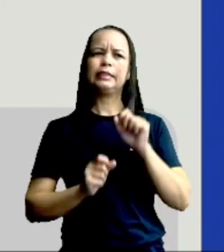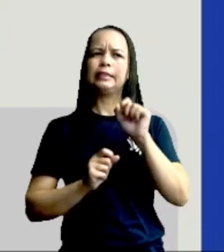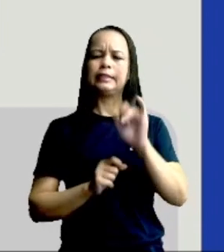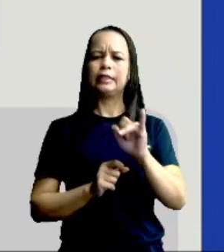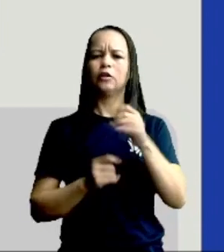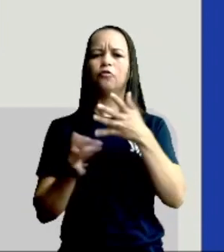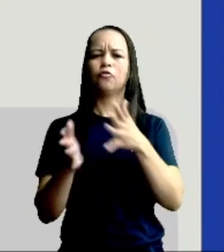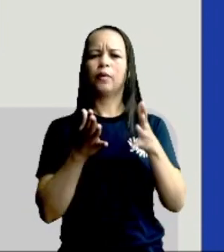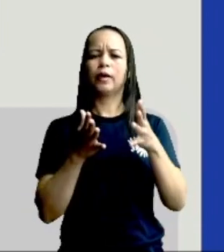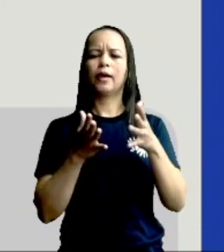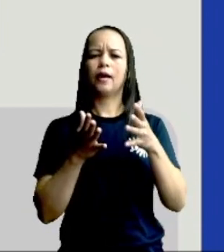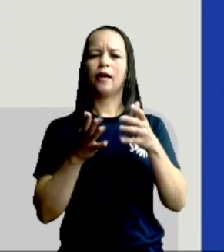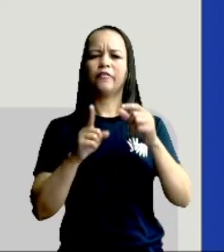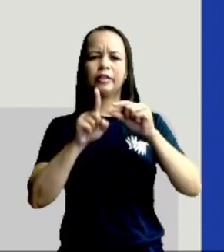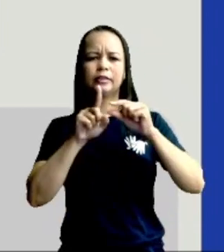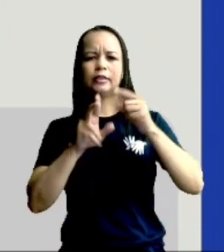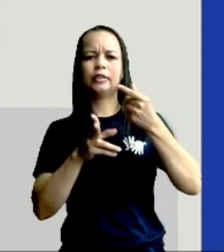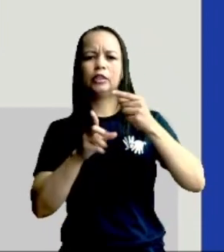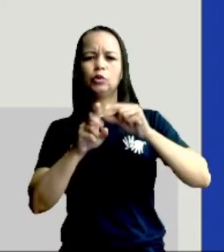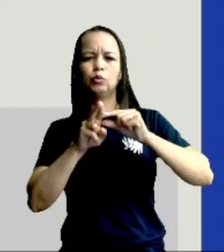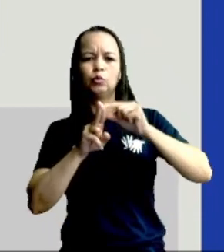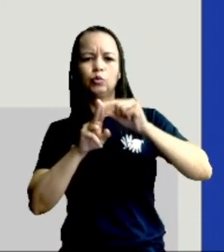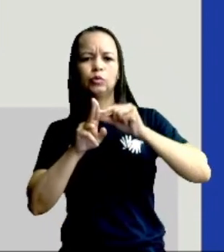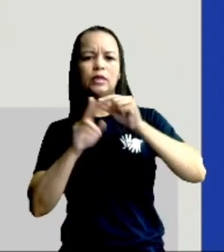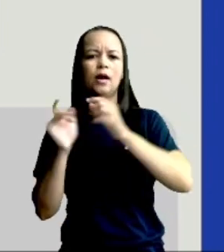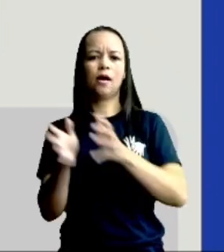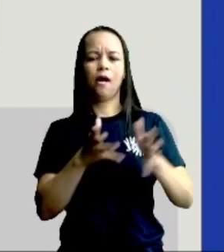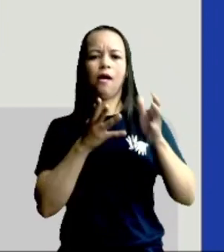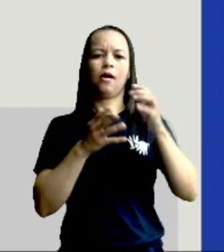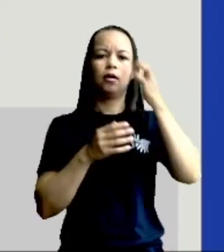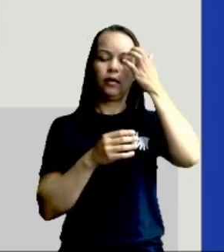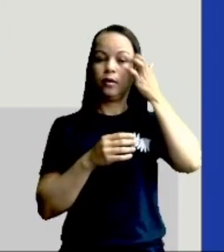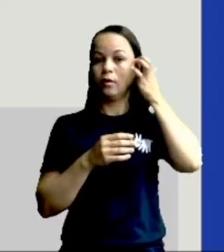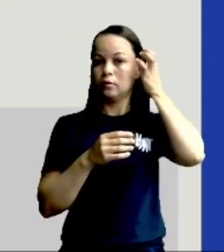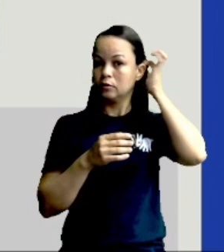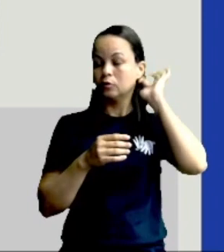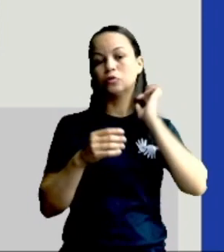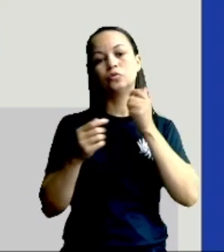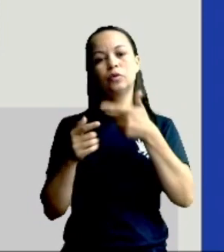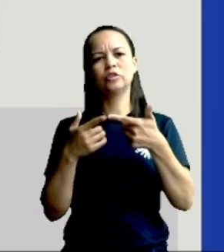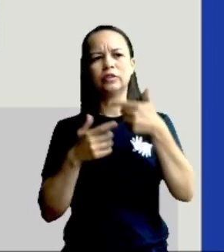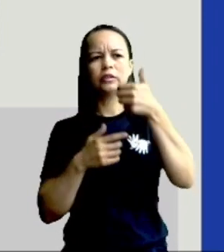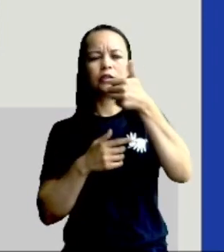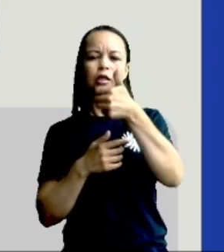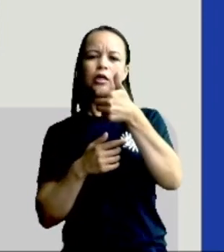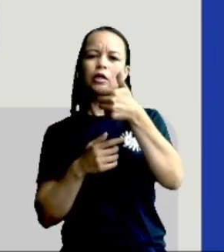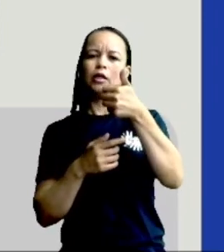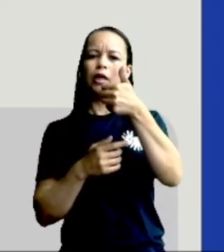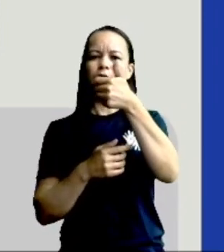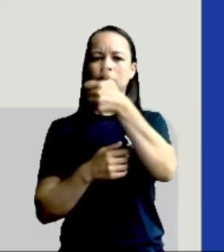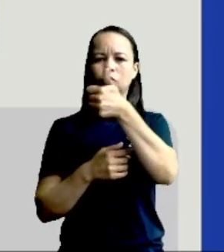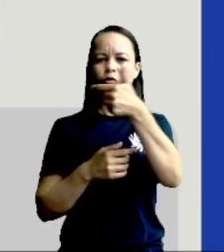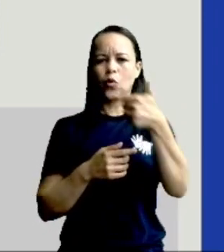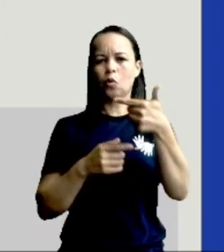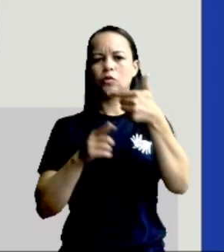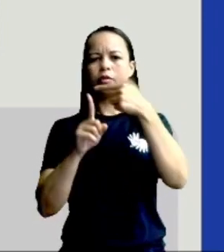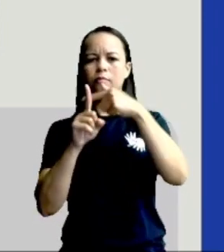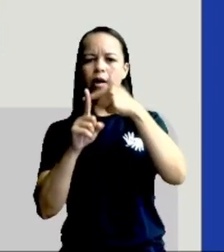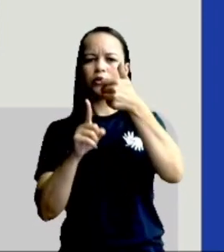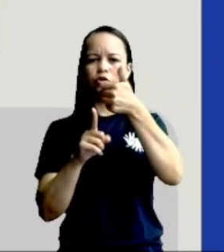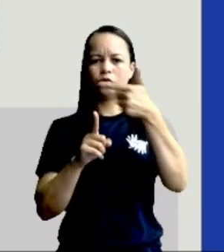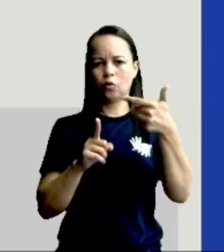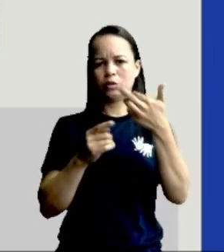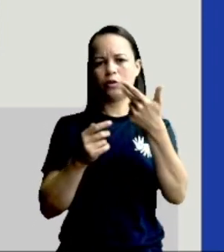de dúzia, 12, 2 vezes o número 12 vai me dar 24, não vai? Também posso pensar dessa forma.